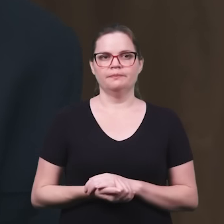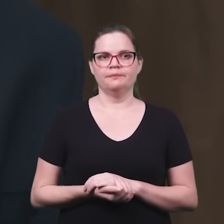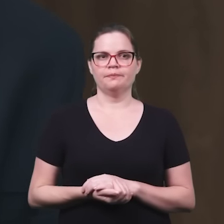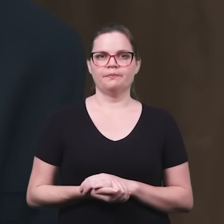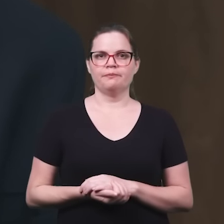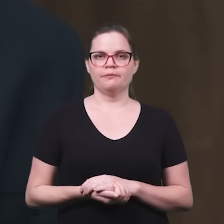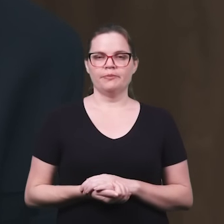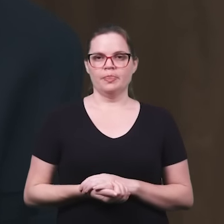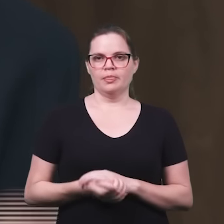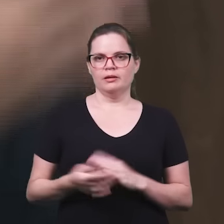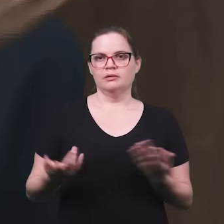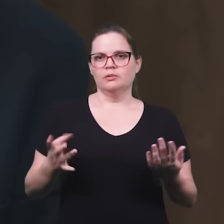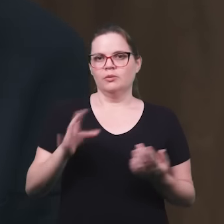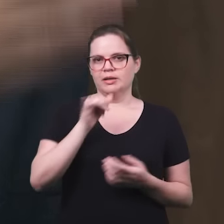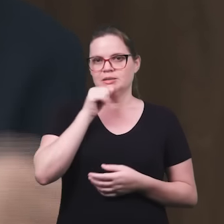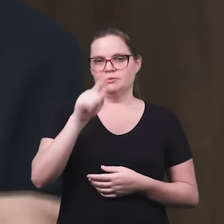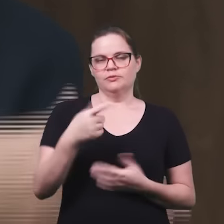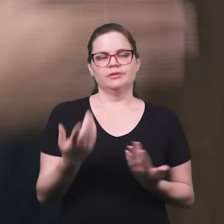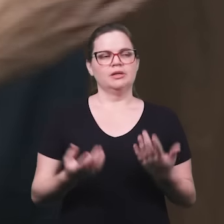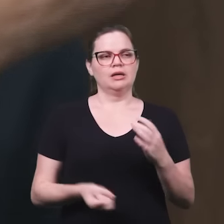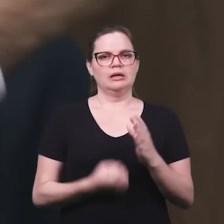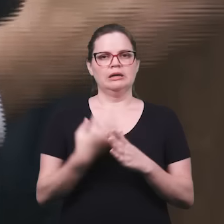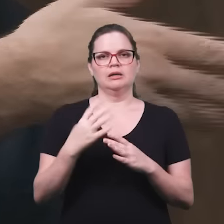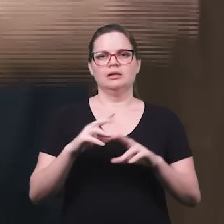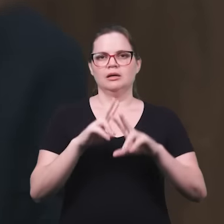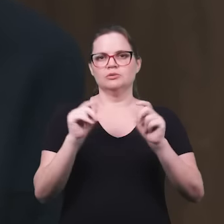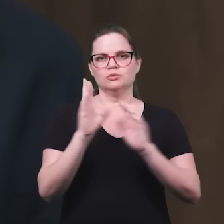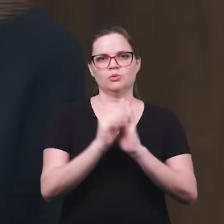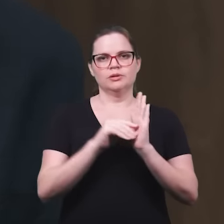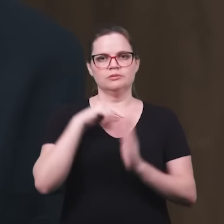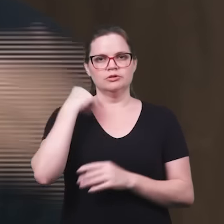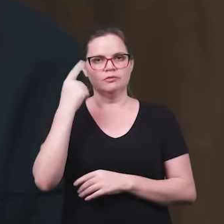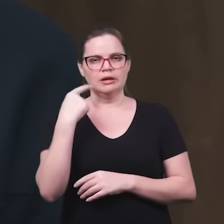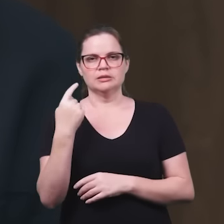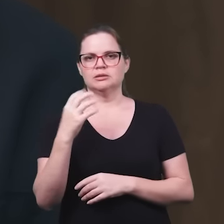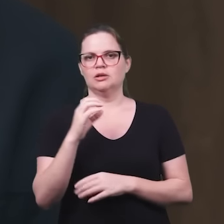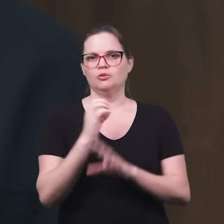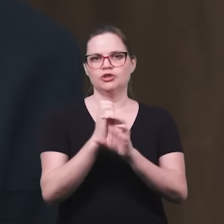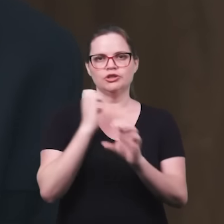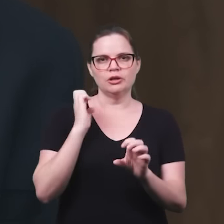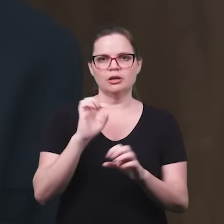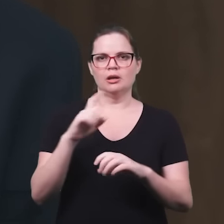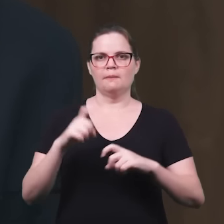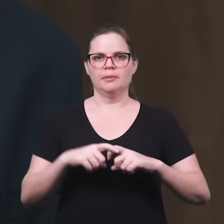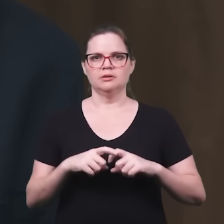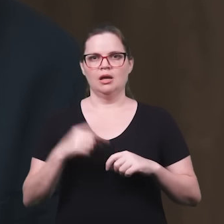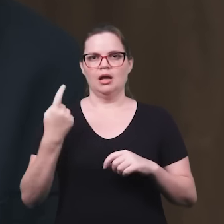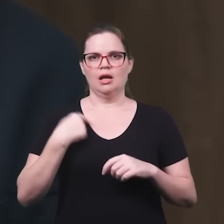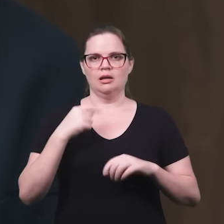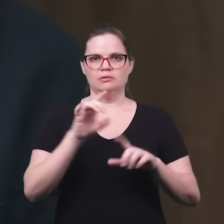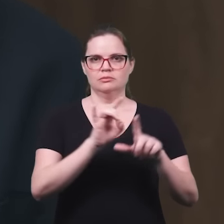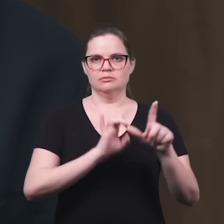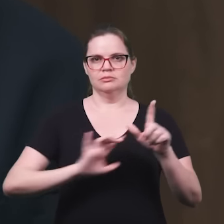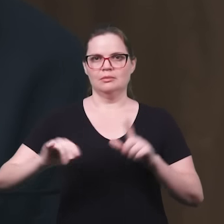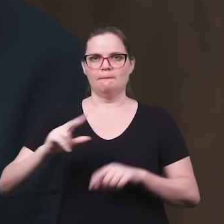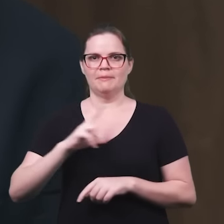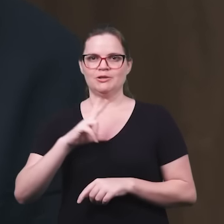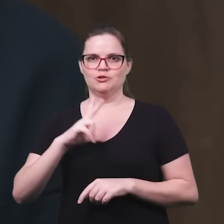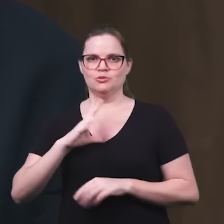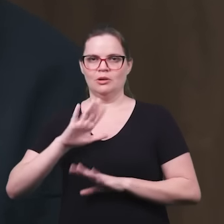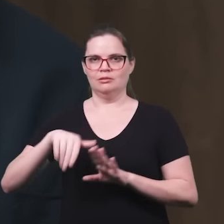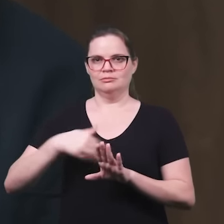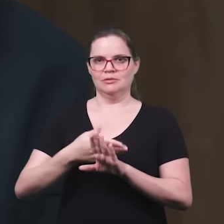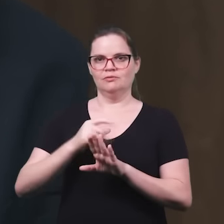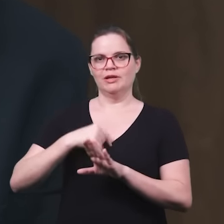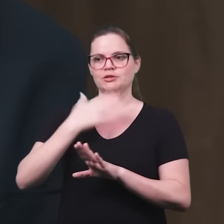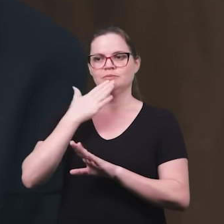Muitas pessoas, você produzindo, por exemplo, conteúdo de advocacia, de engenharia, enfim, medicina, elas vão vir no seu direct, elas vão vir te